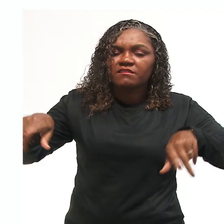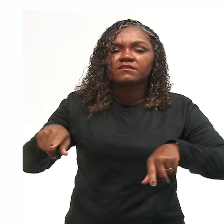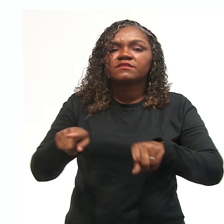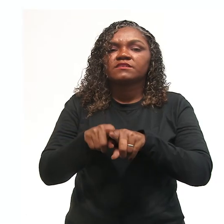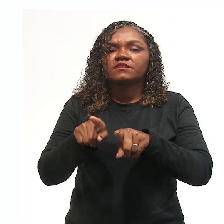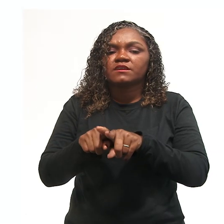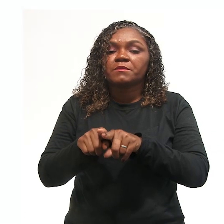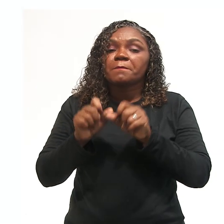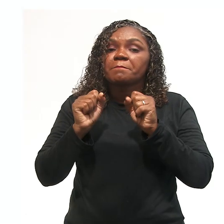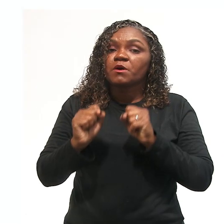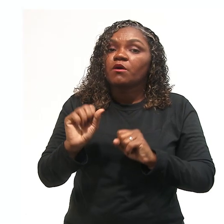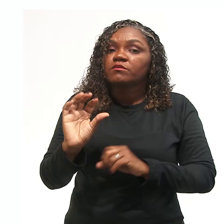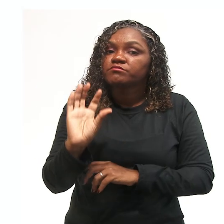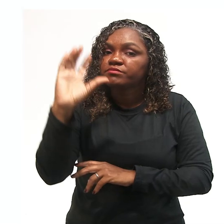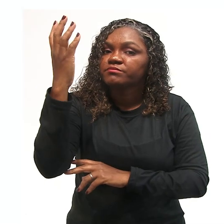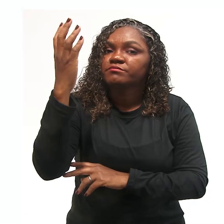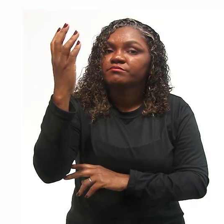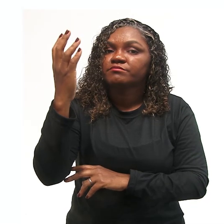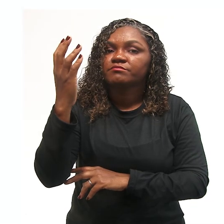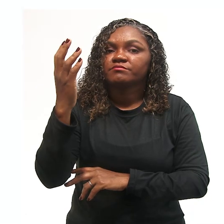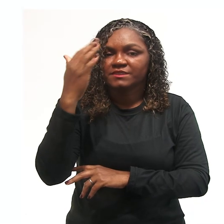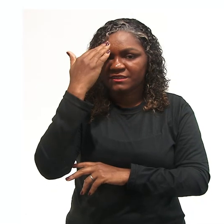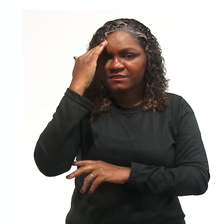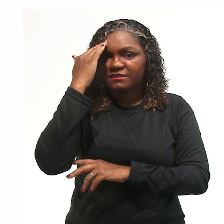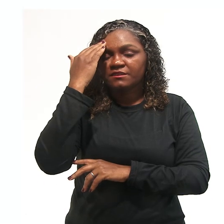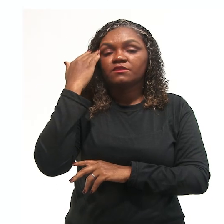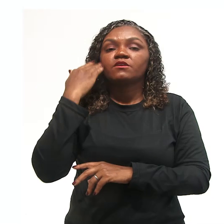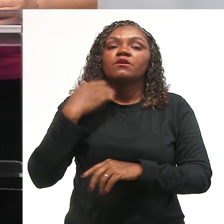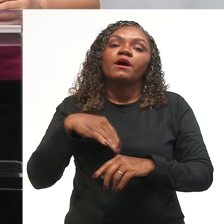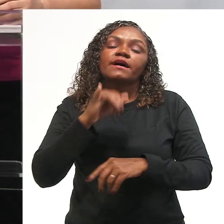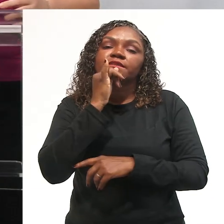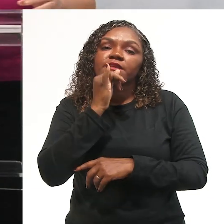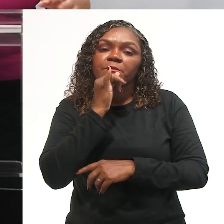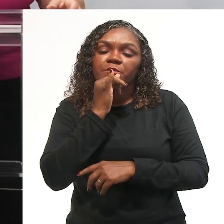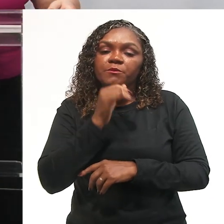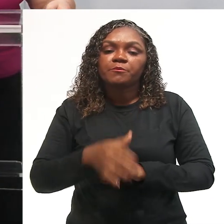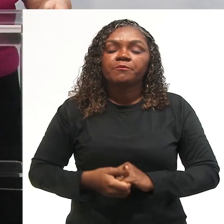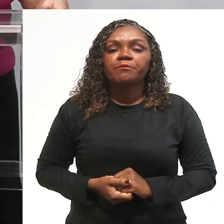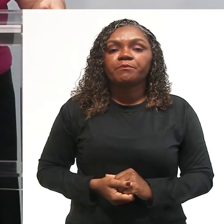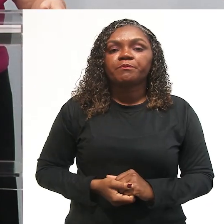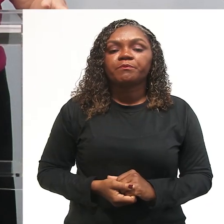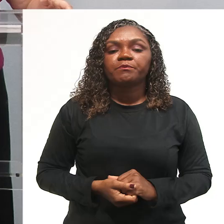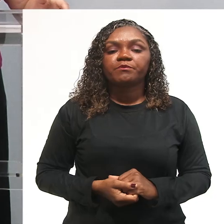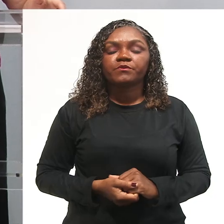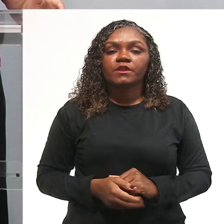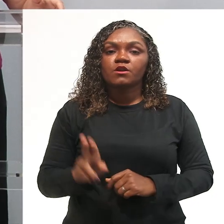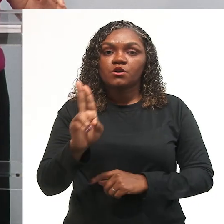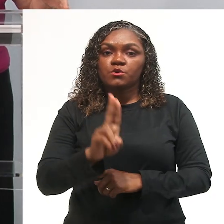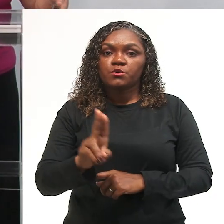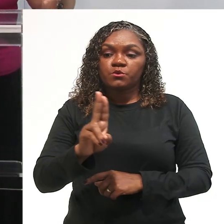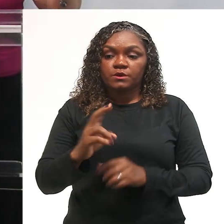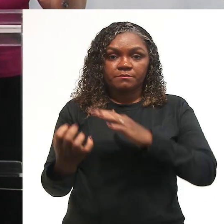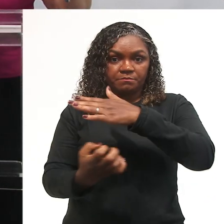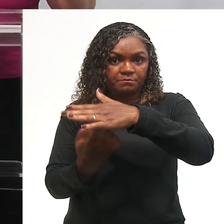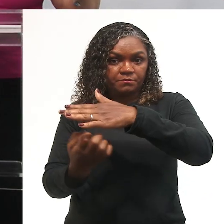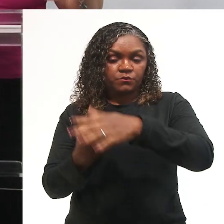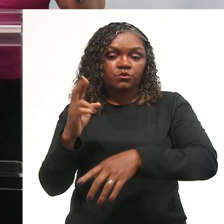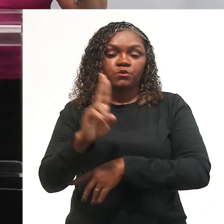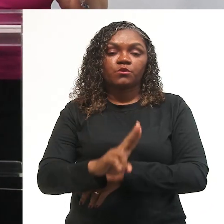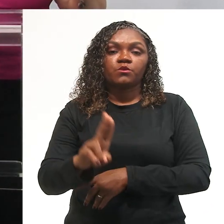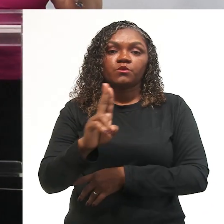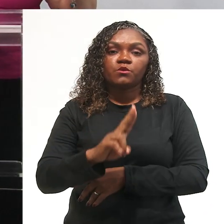na gestão de pessoas. Então, a organização ela já usa os seus conhecimentos, né? A